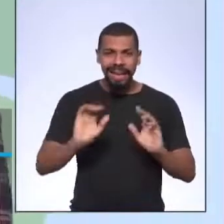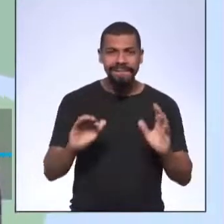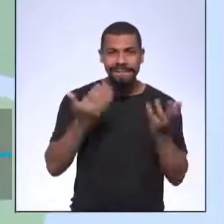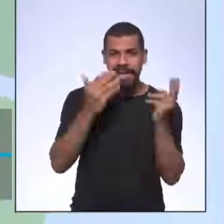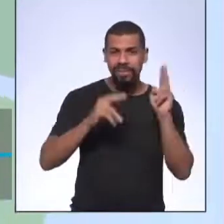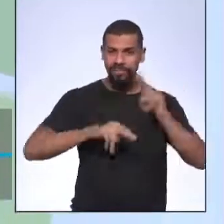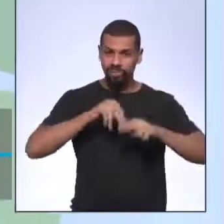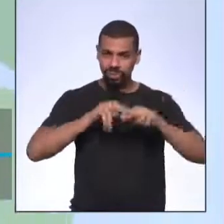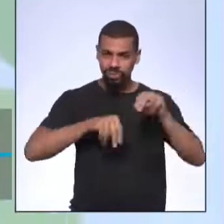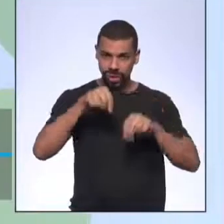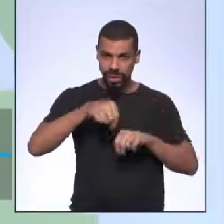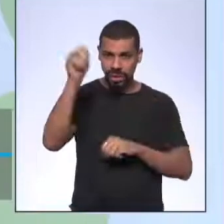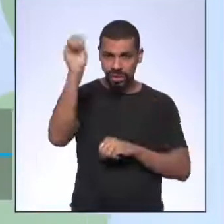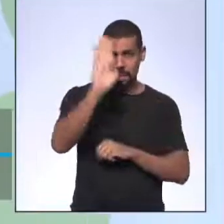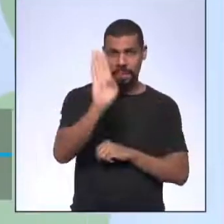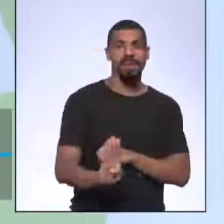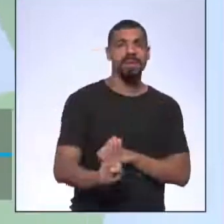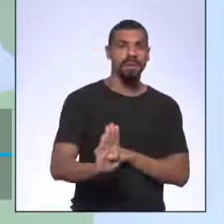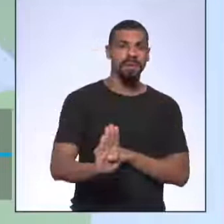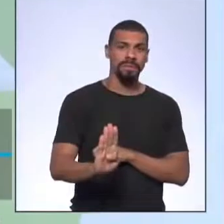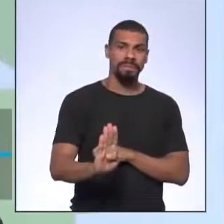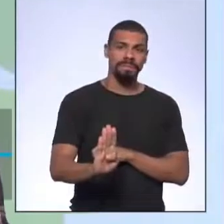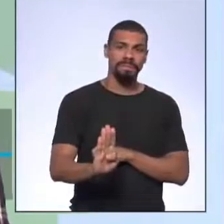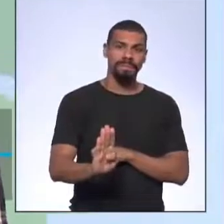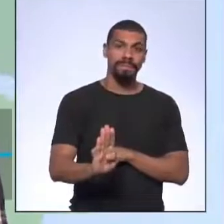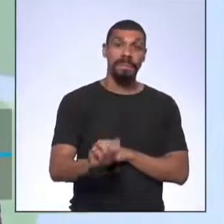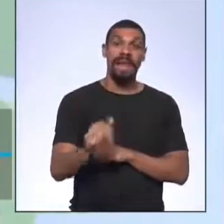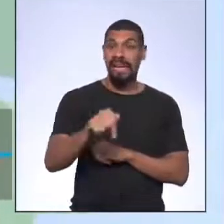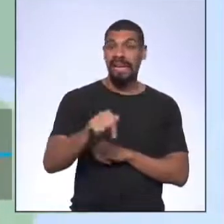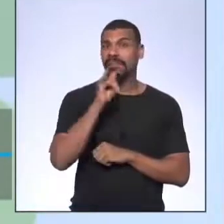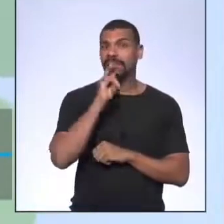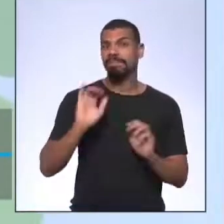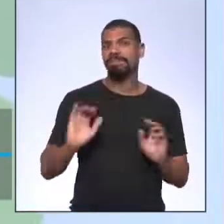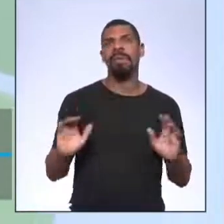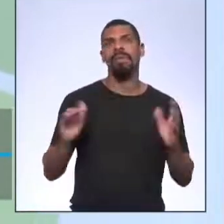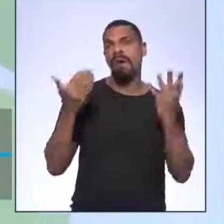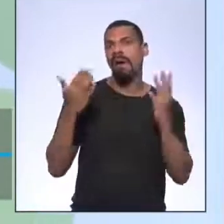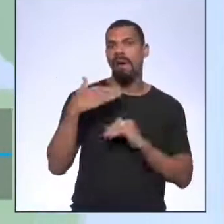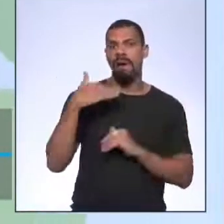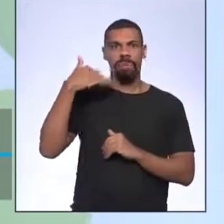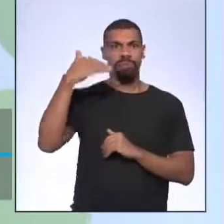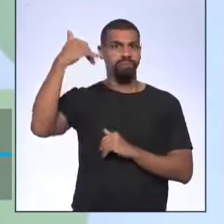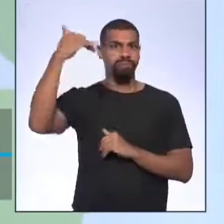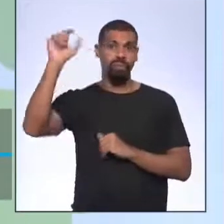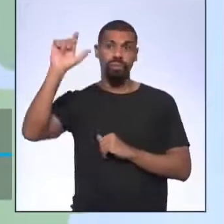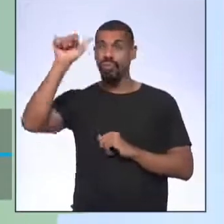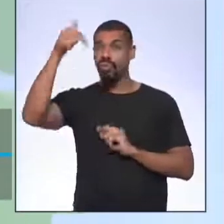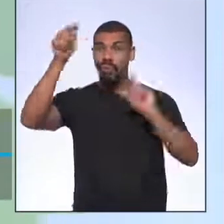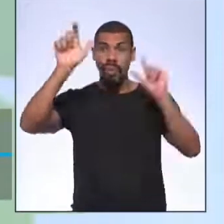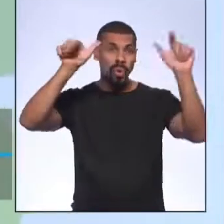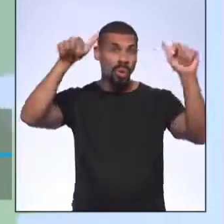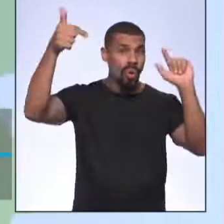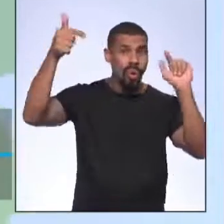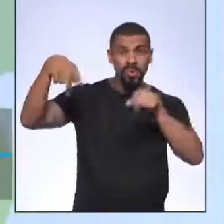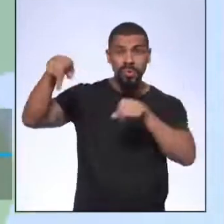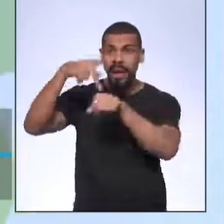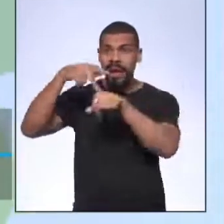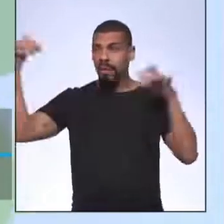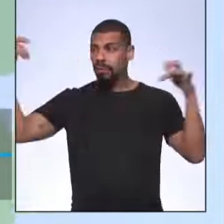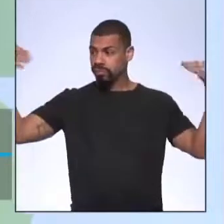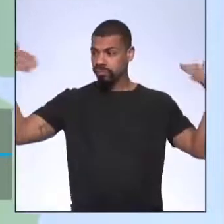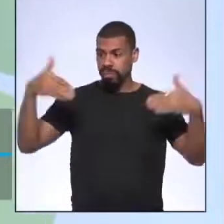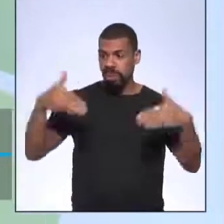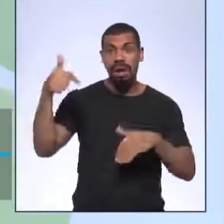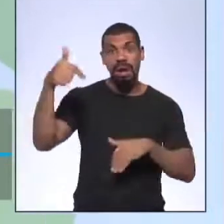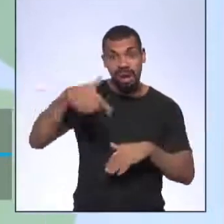Brasil não é como eu já citei em aulas anteriores as festas juninas mais famosas inclusive vem visitantes do mundo todo para